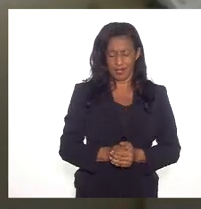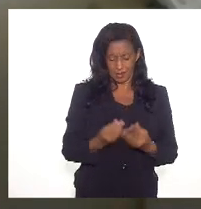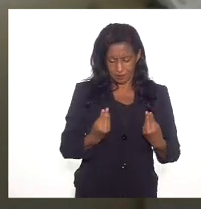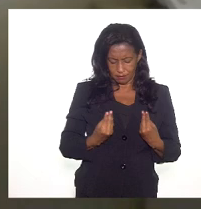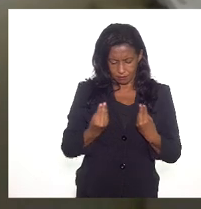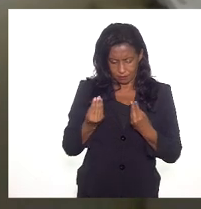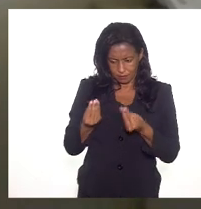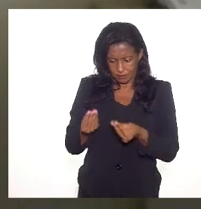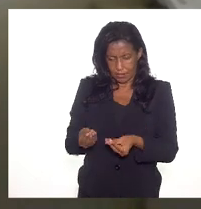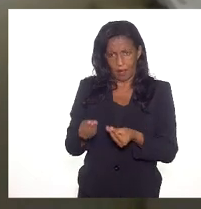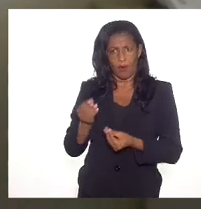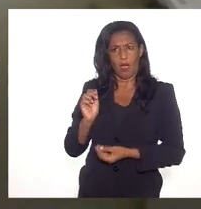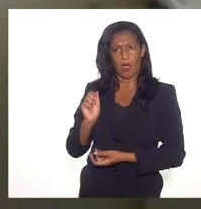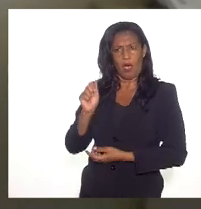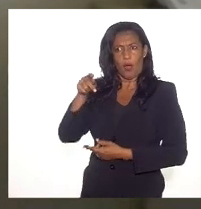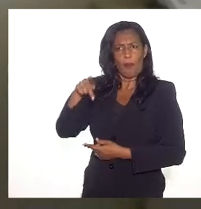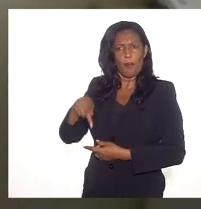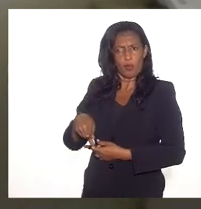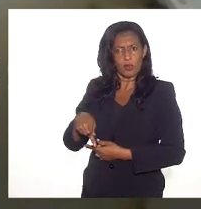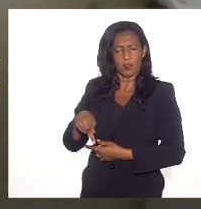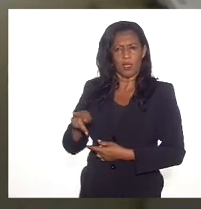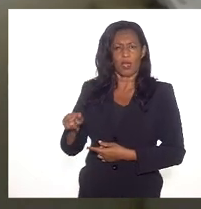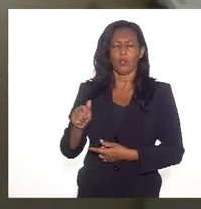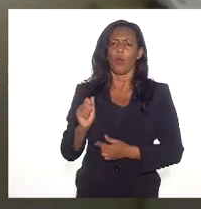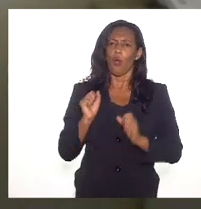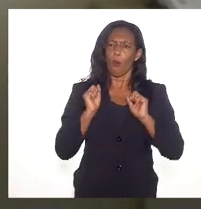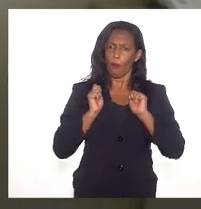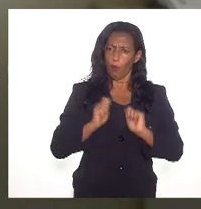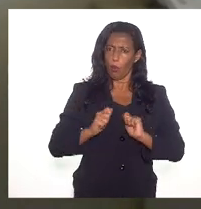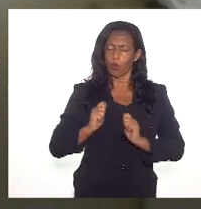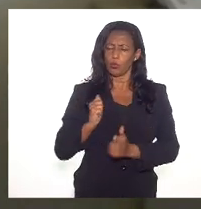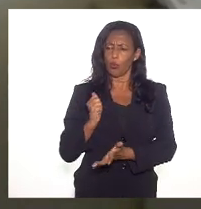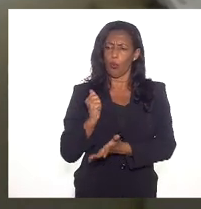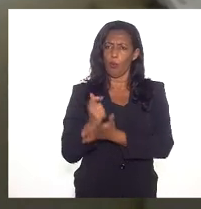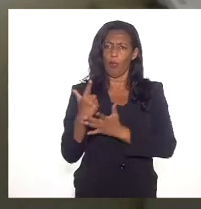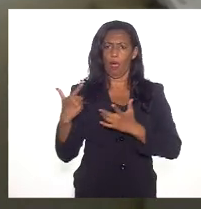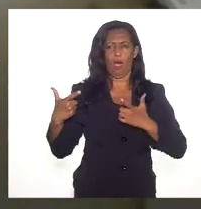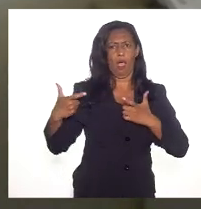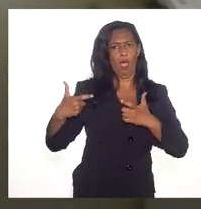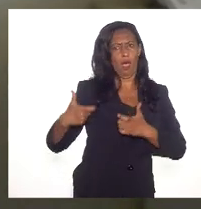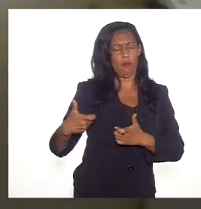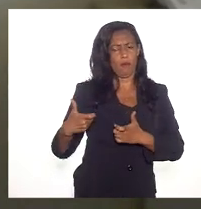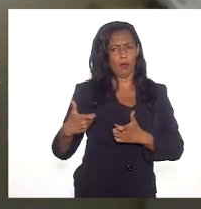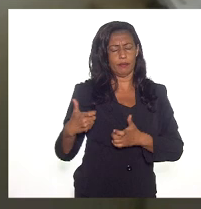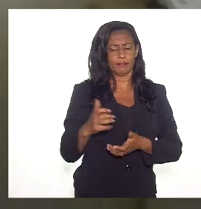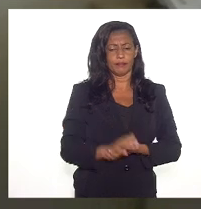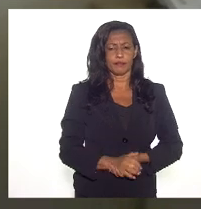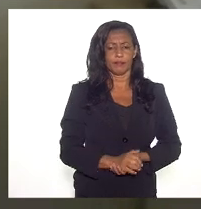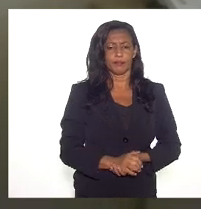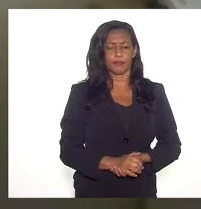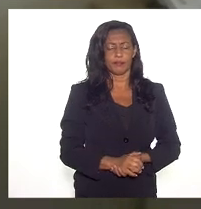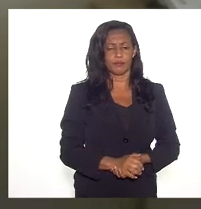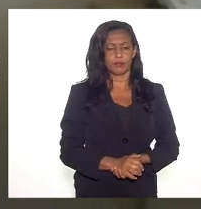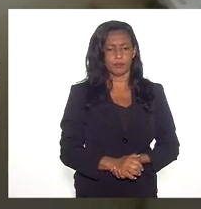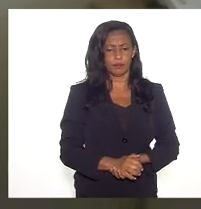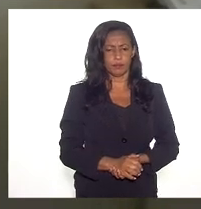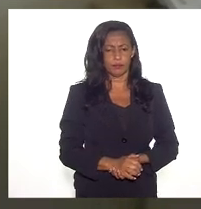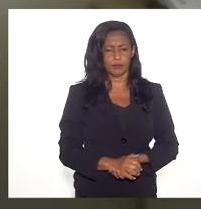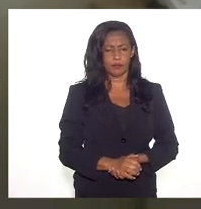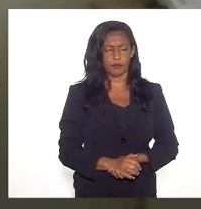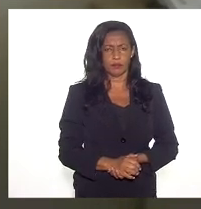propiciava que o aposentado comprasse a sua arma. E não poderíamos ter